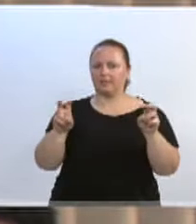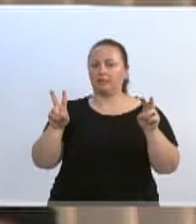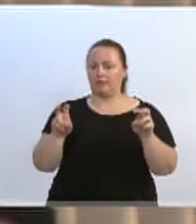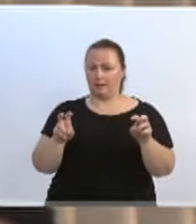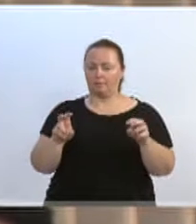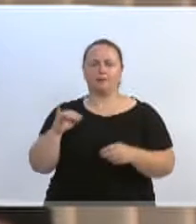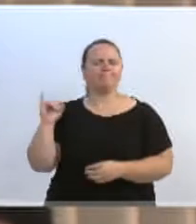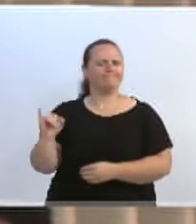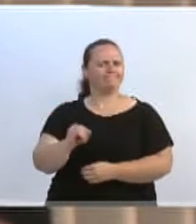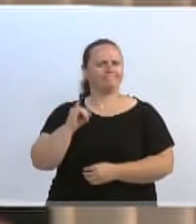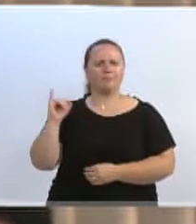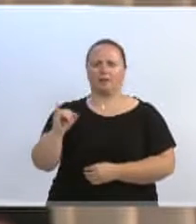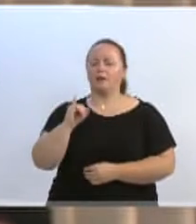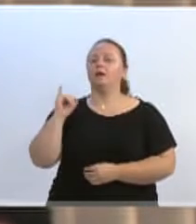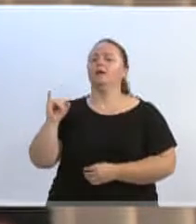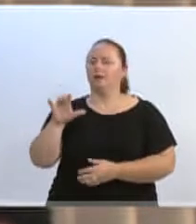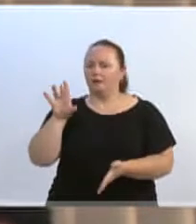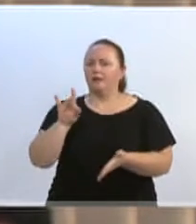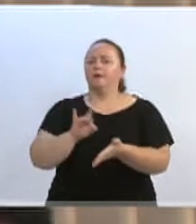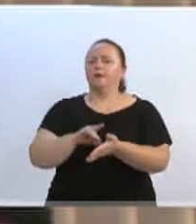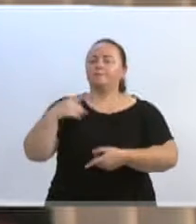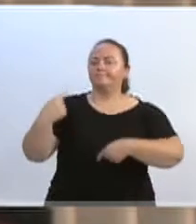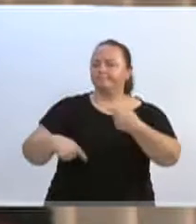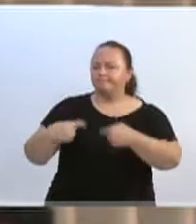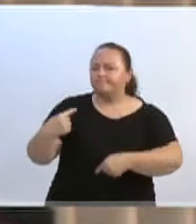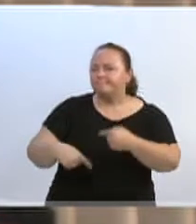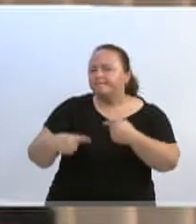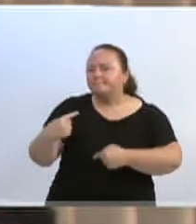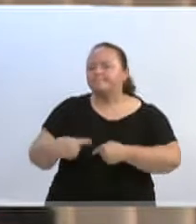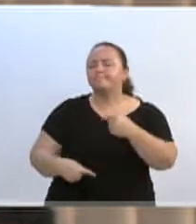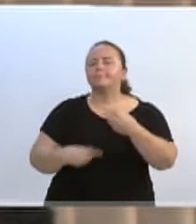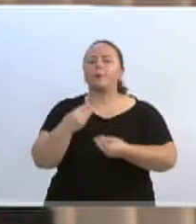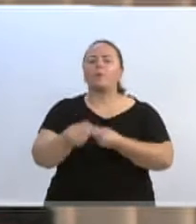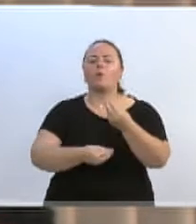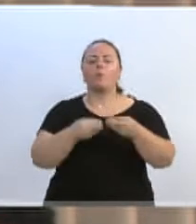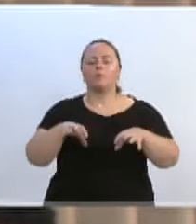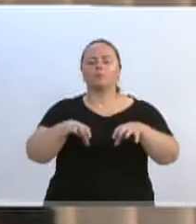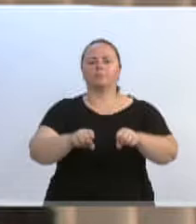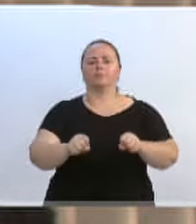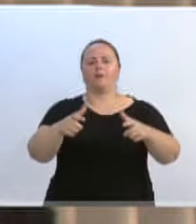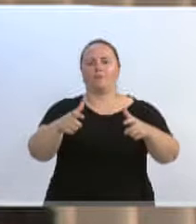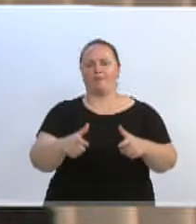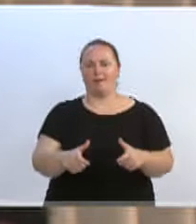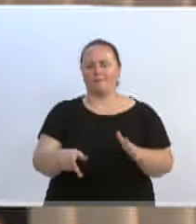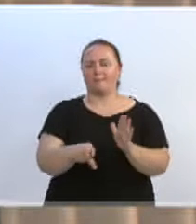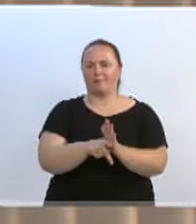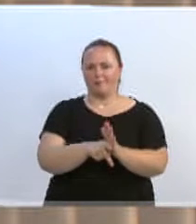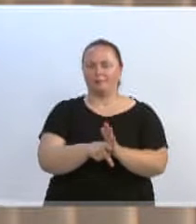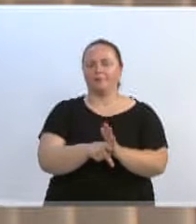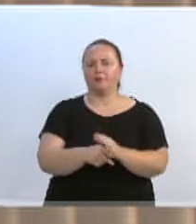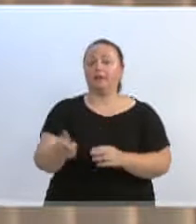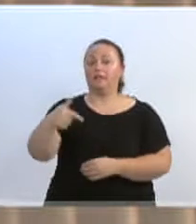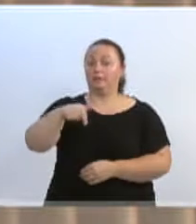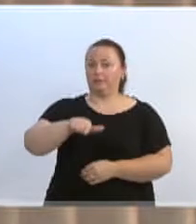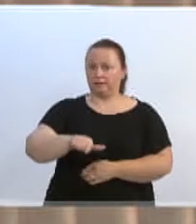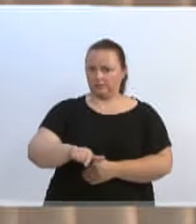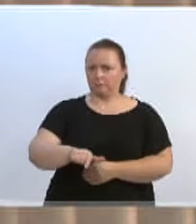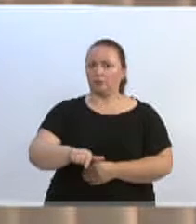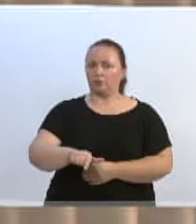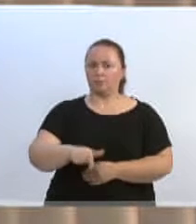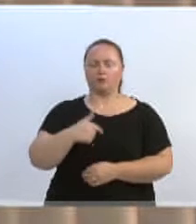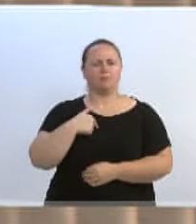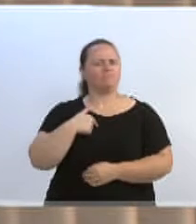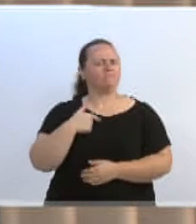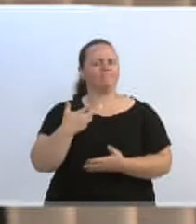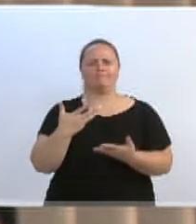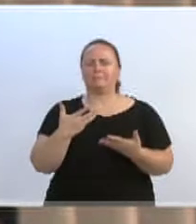extrema importância nós discutirmos a questão da sede própria da Câmara de Vereadores. Volto a dizer, acho um absurdo o valor